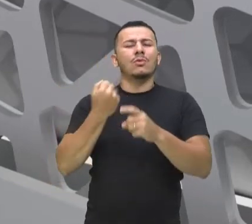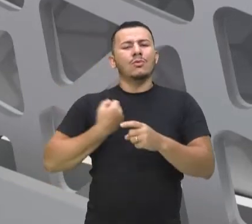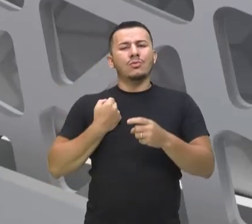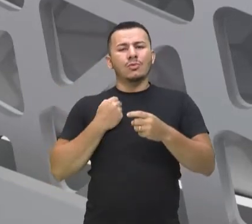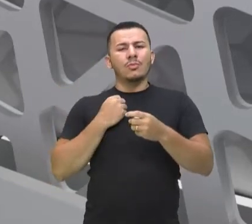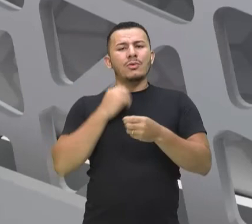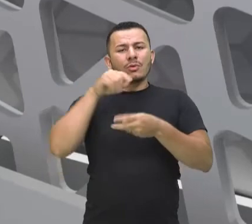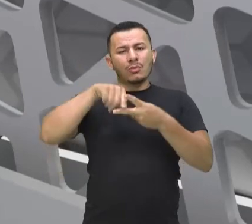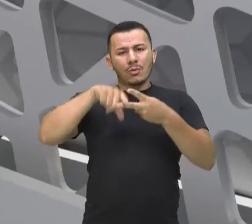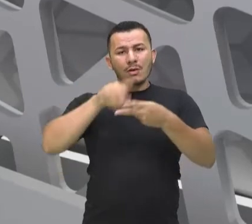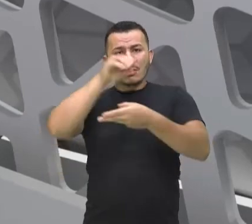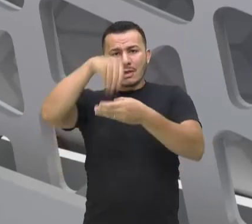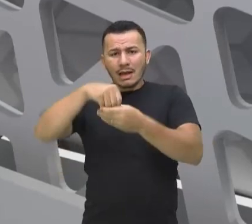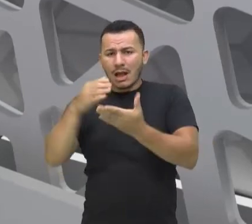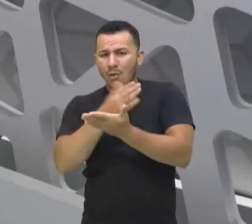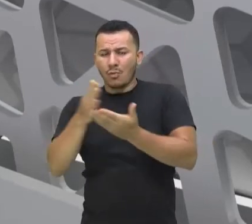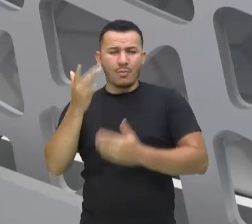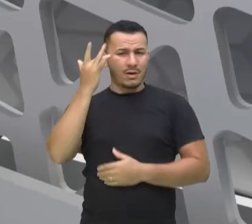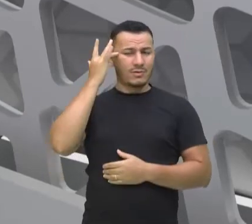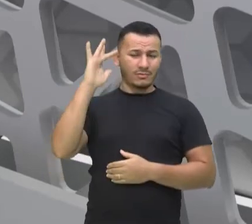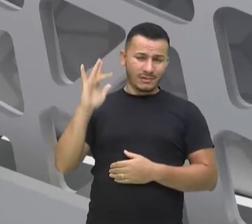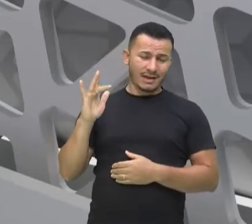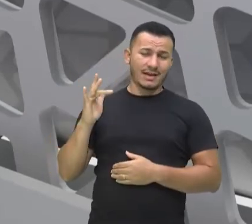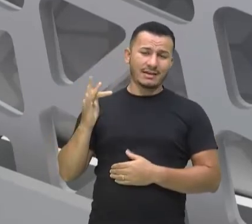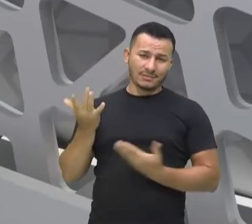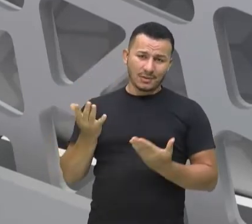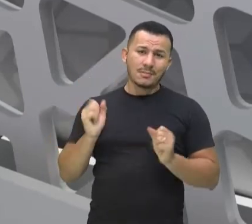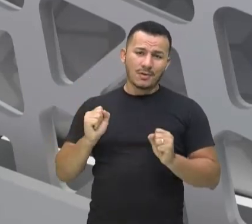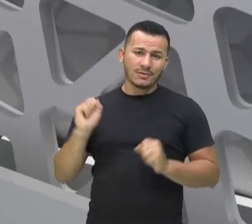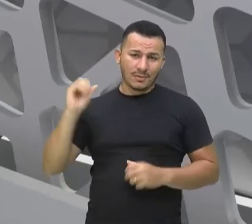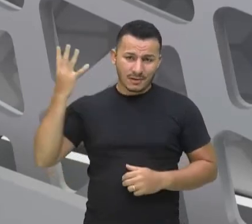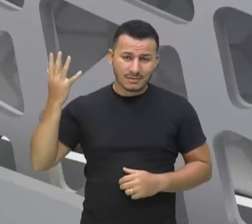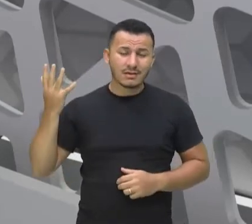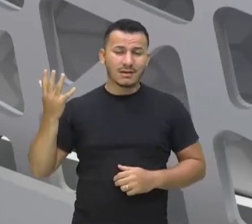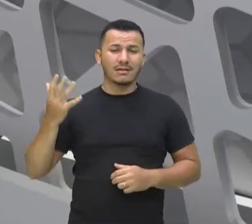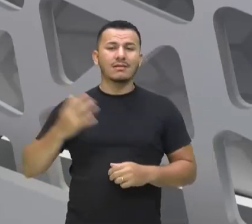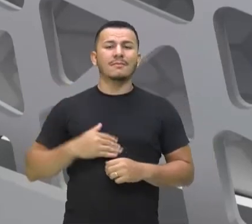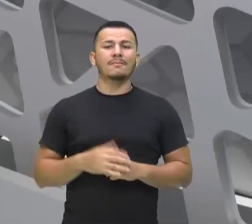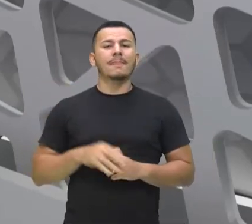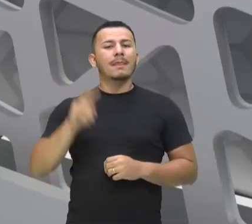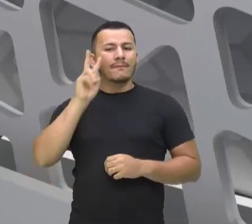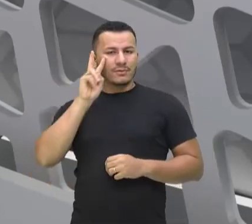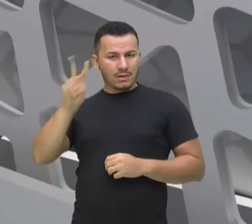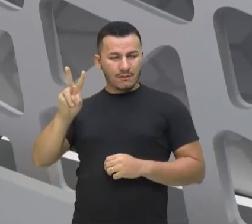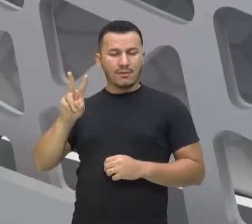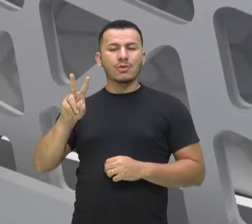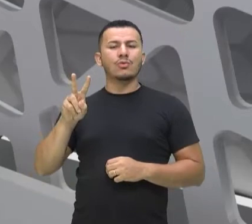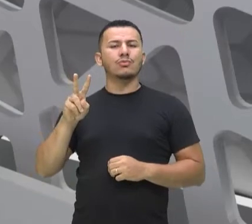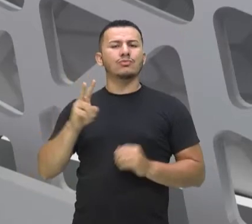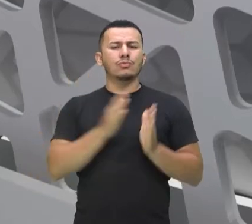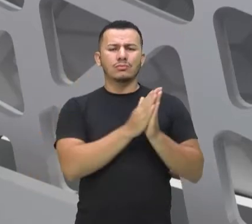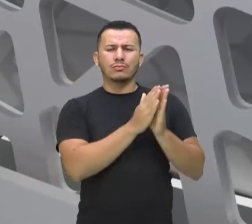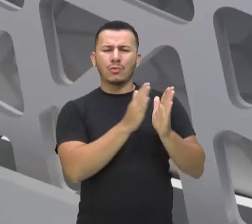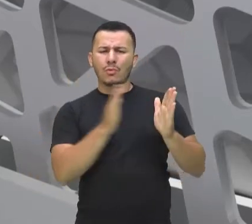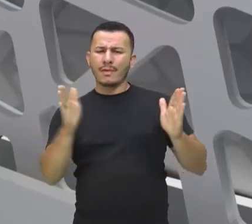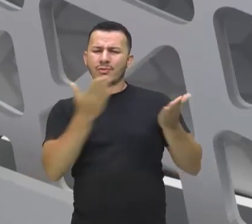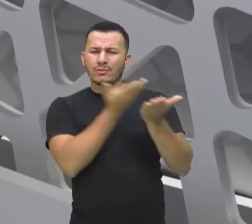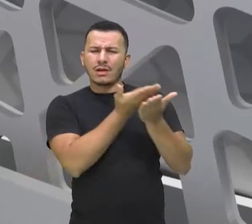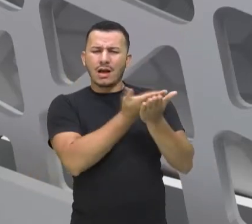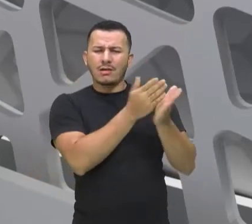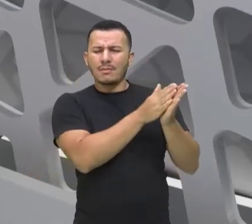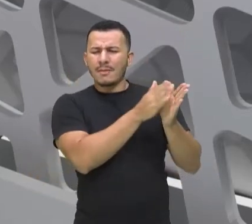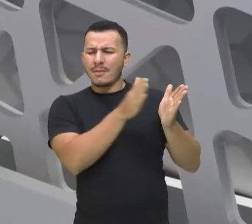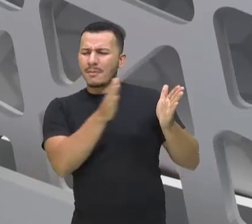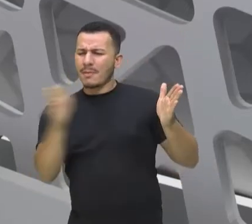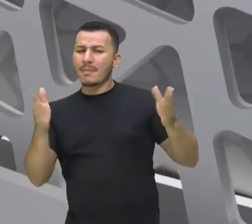polígono, concorda comigo? Aqueles polígonos que o professor fez aí até o início do início da aula até agora, são aqueles polígonos que